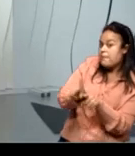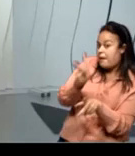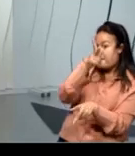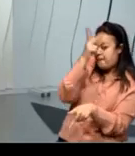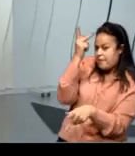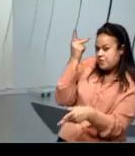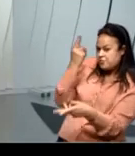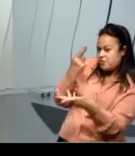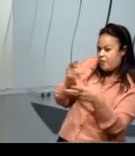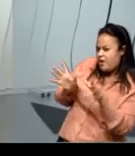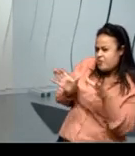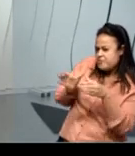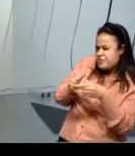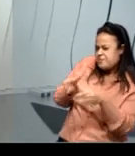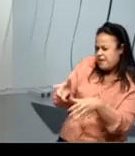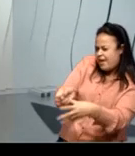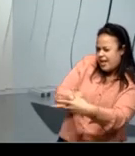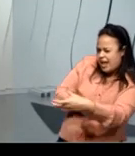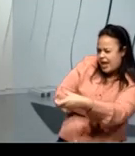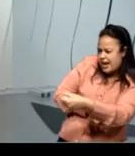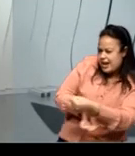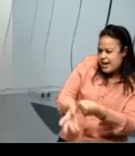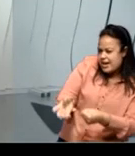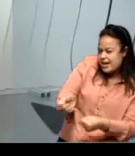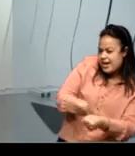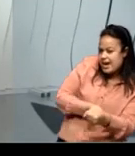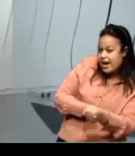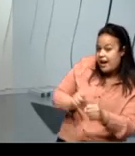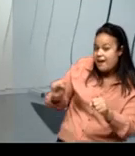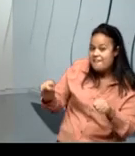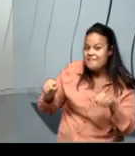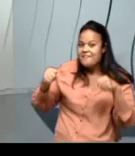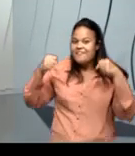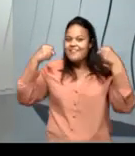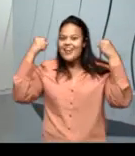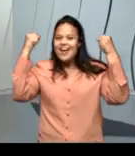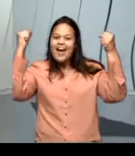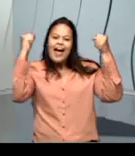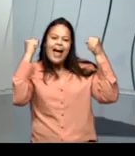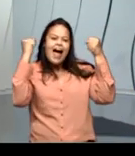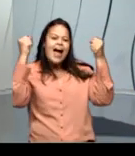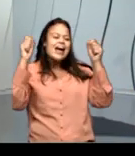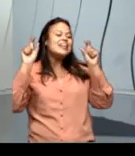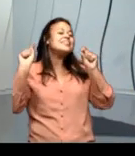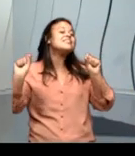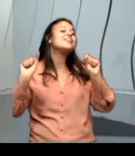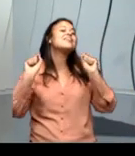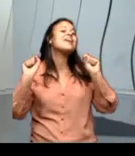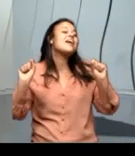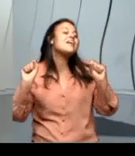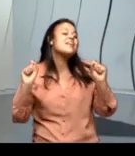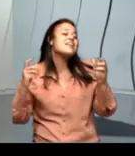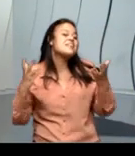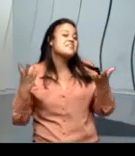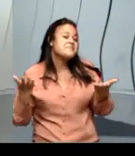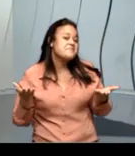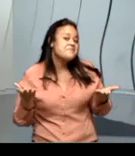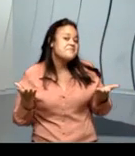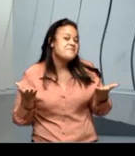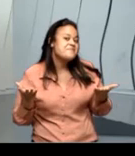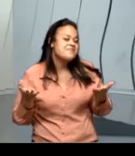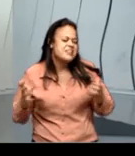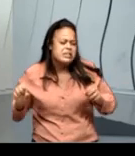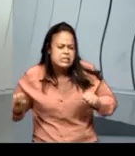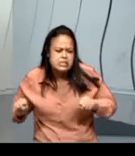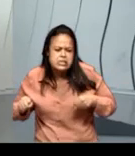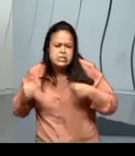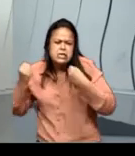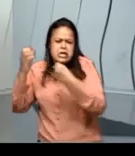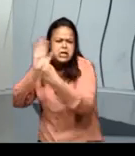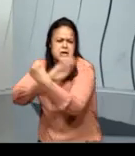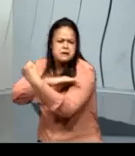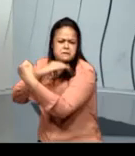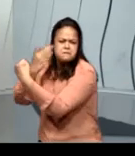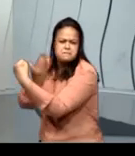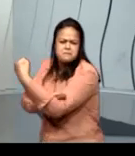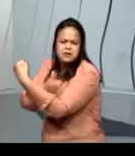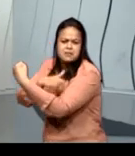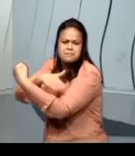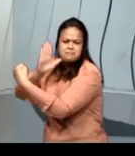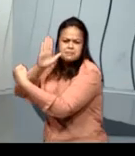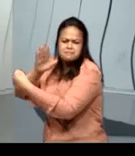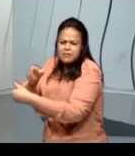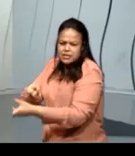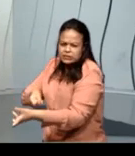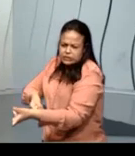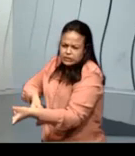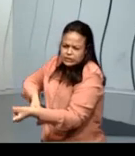lado, né? E quem ganha essa parada aqui, nessa história dessa brincadeira? Quem fizer mais força. O